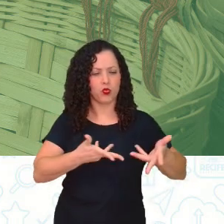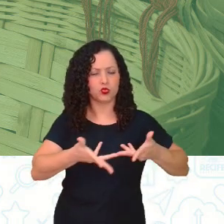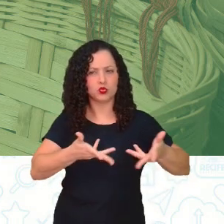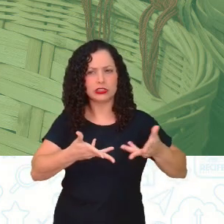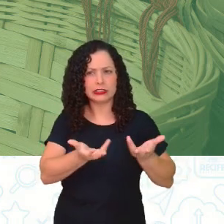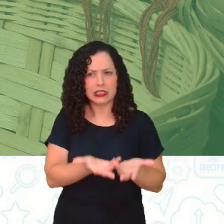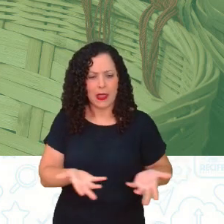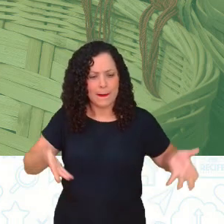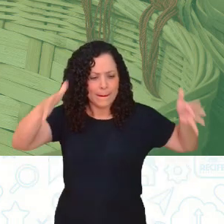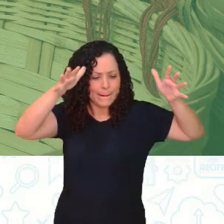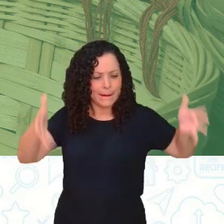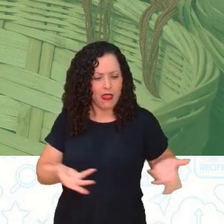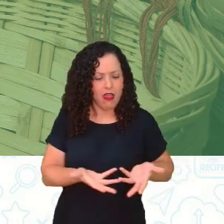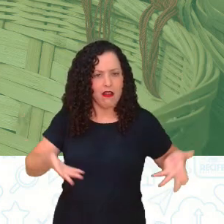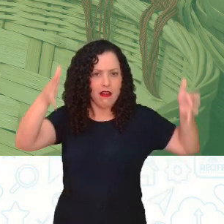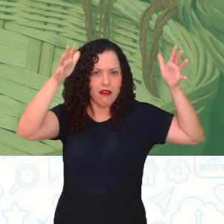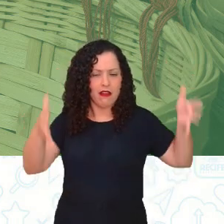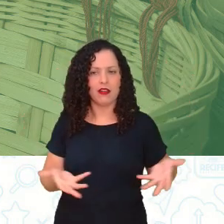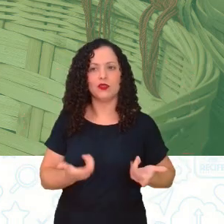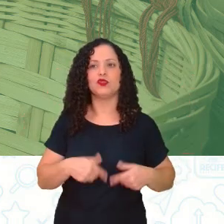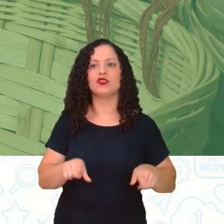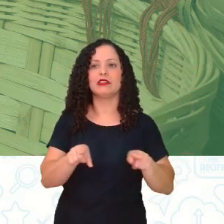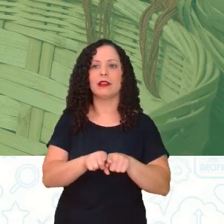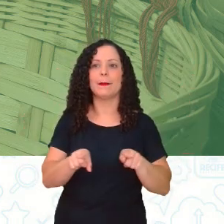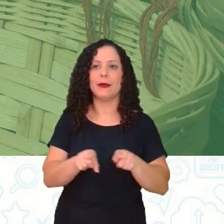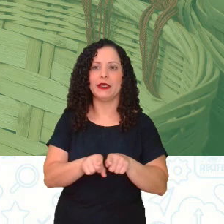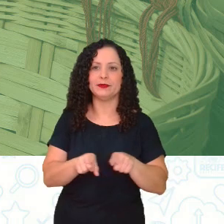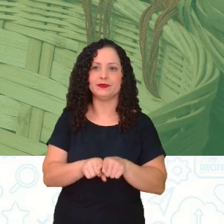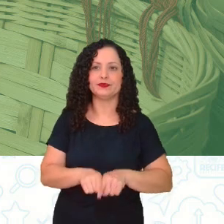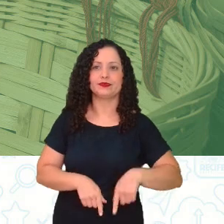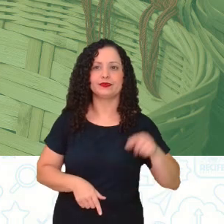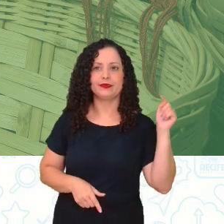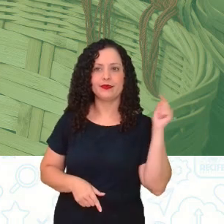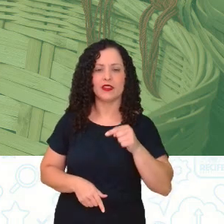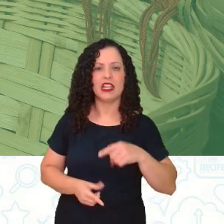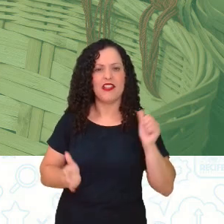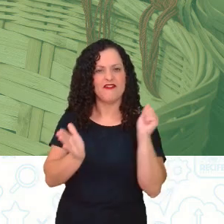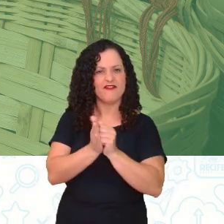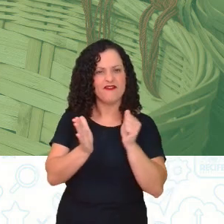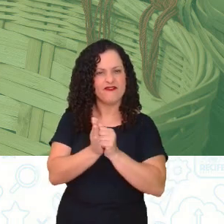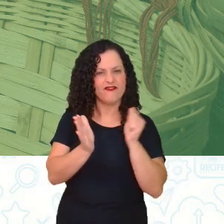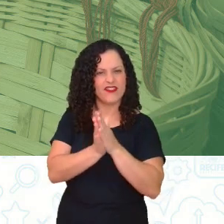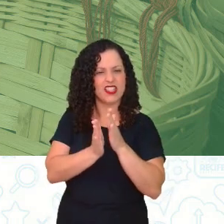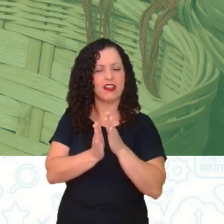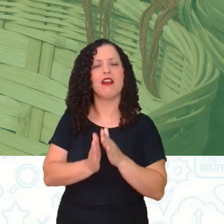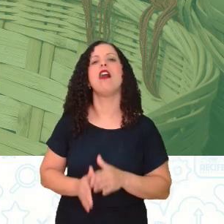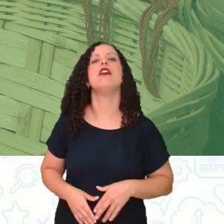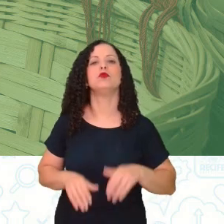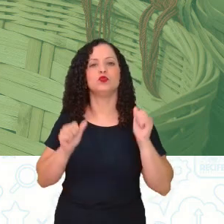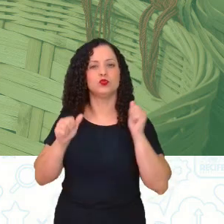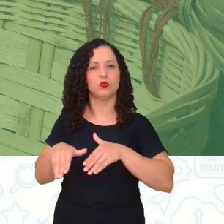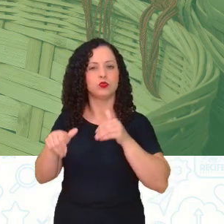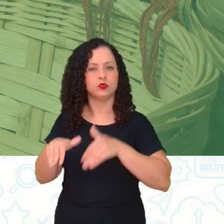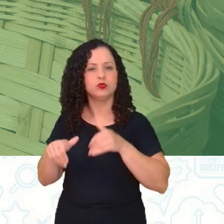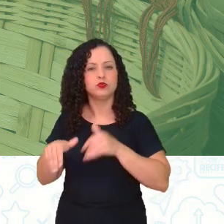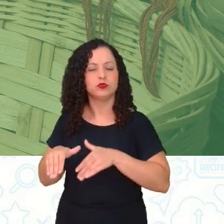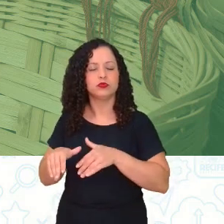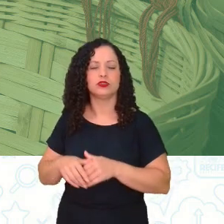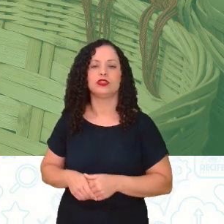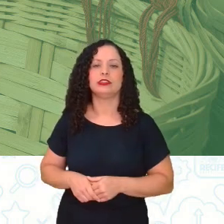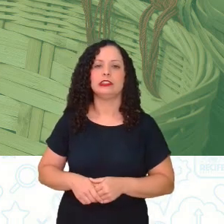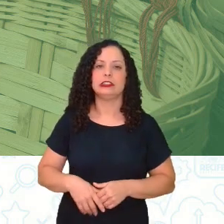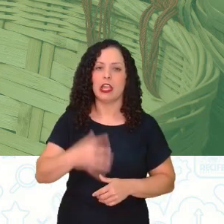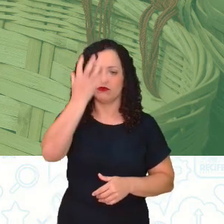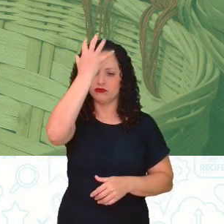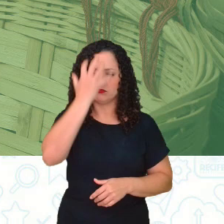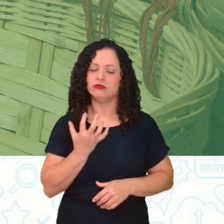também, né, dos soldados que haviam desonrado de suas duas filhas, certo? Então, também